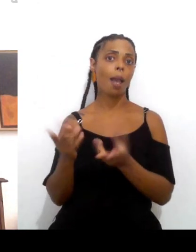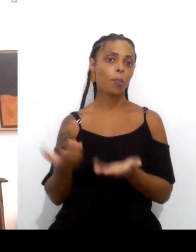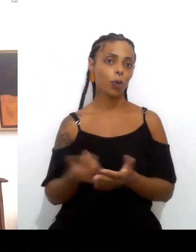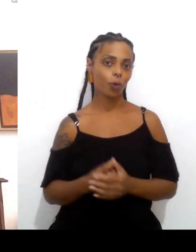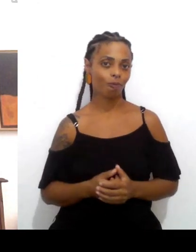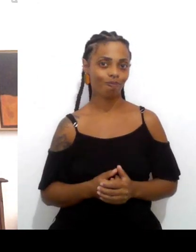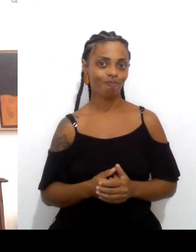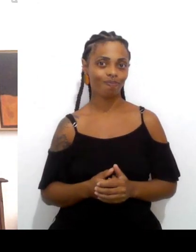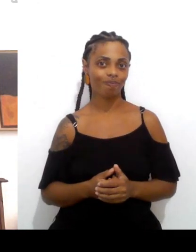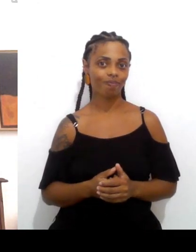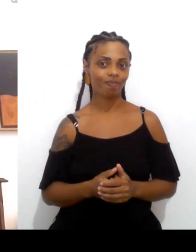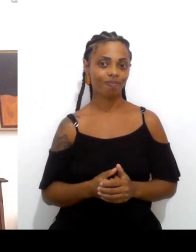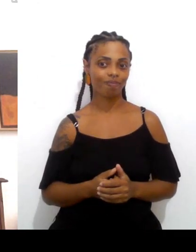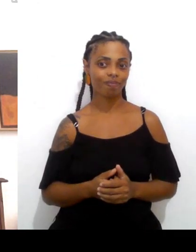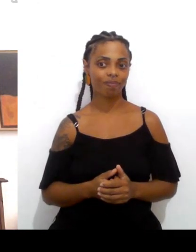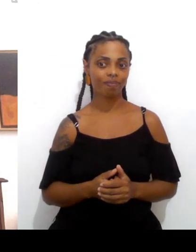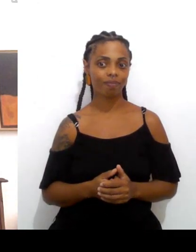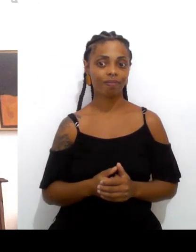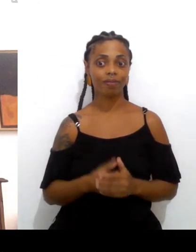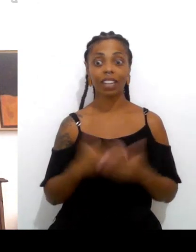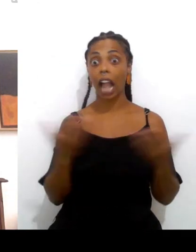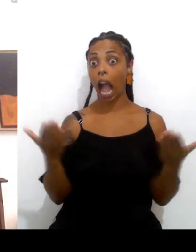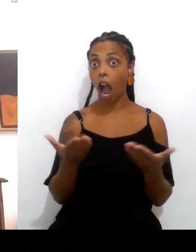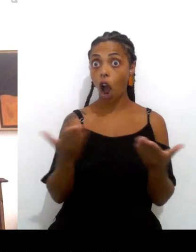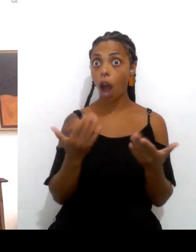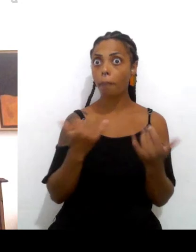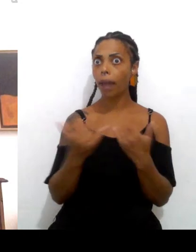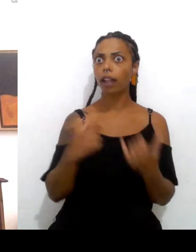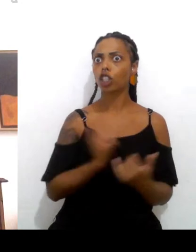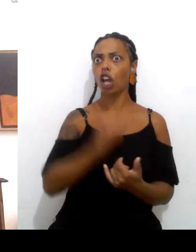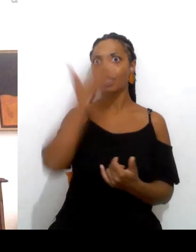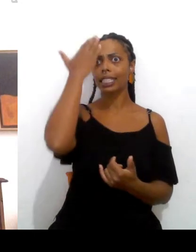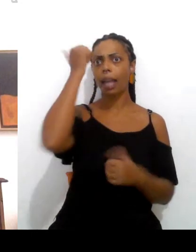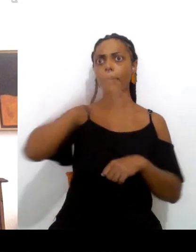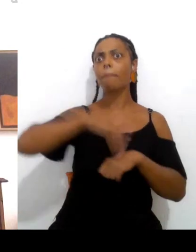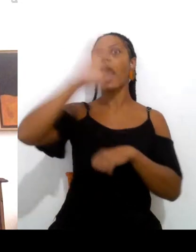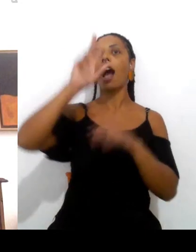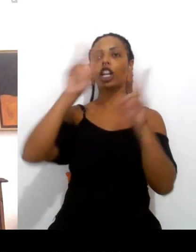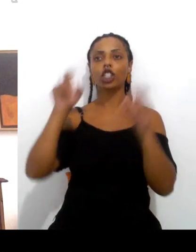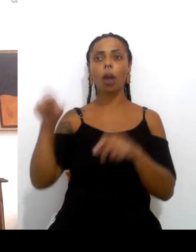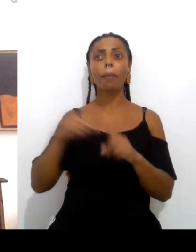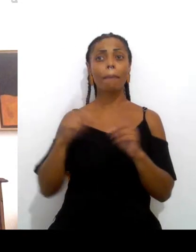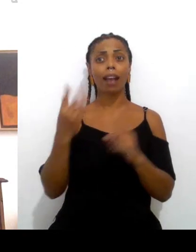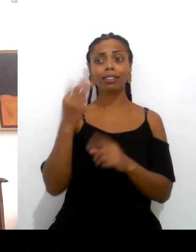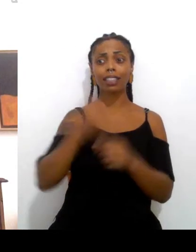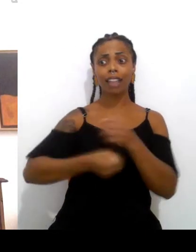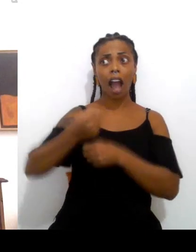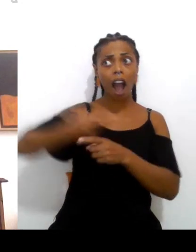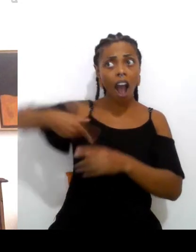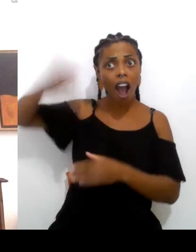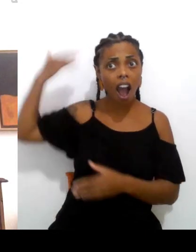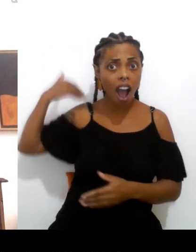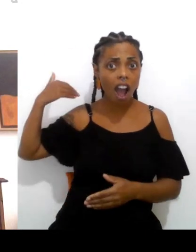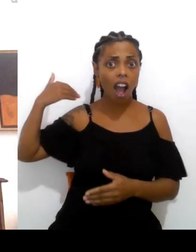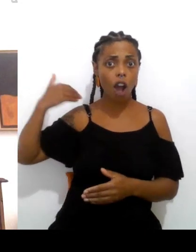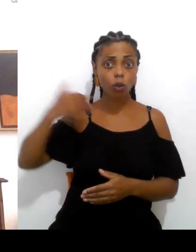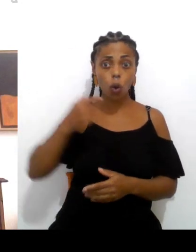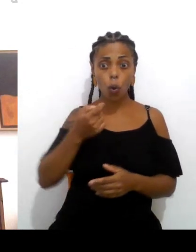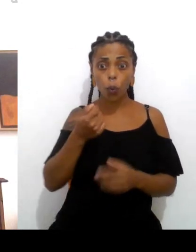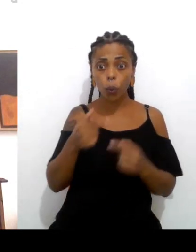agora nós parece que não sabemos muito mais sobre ele mas naquela época há 30 anos logo após o seu